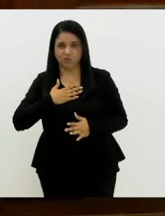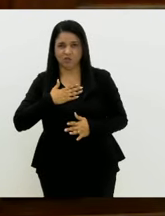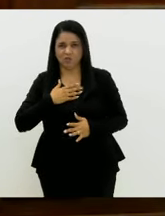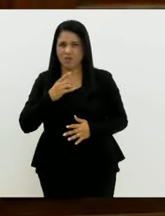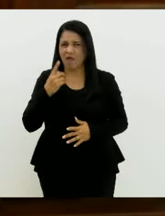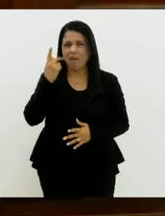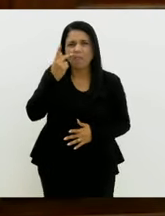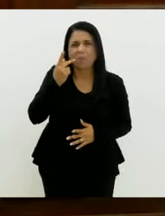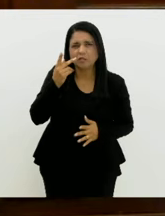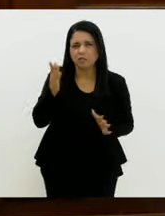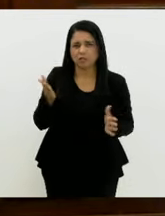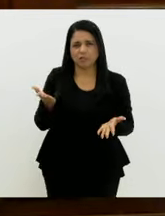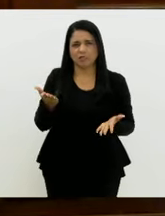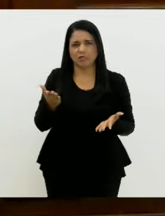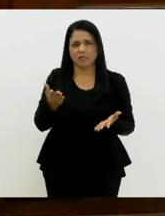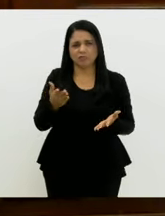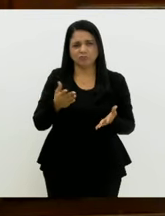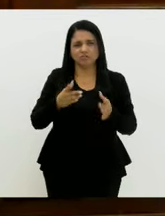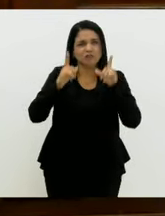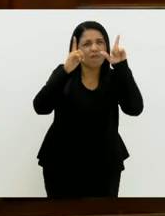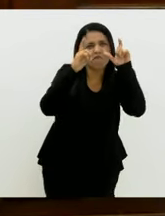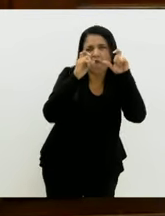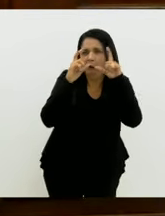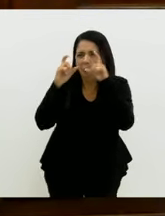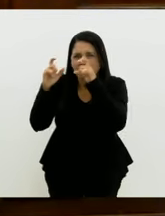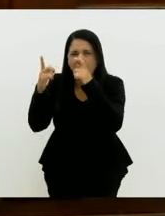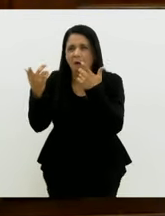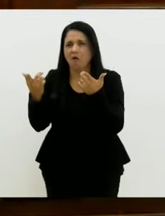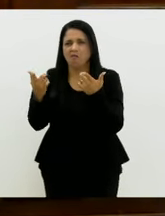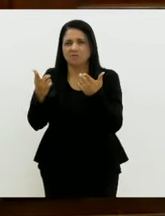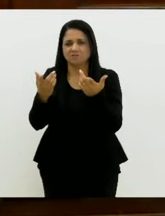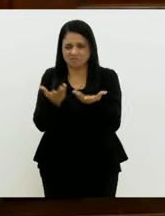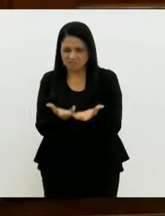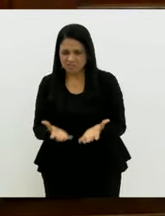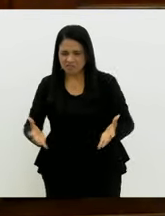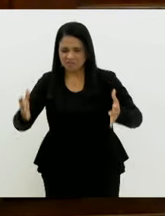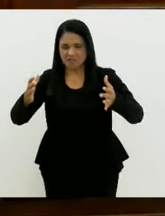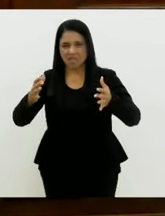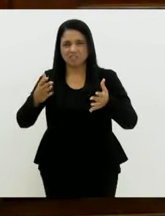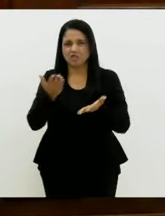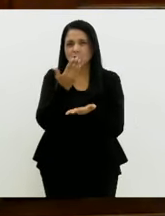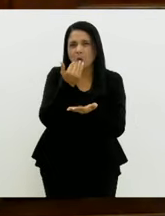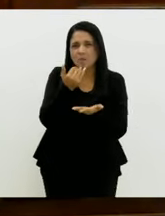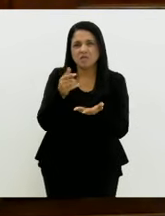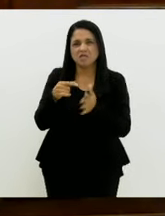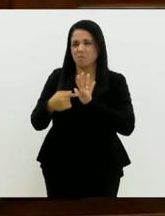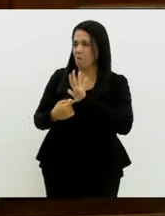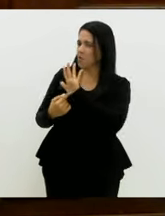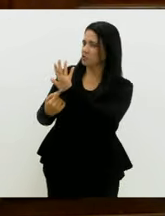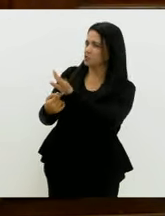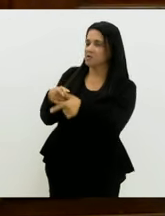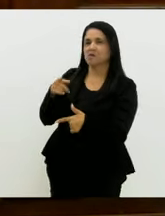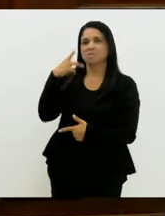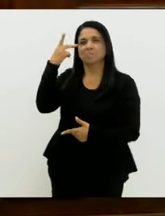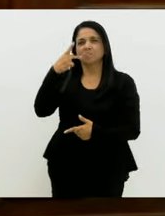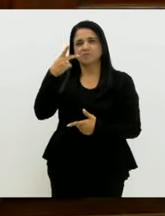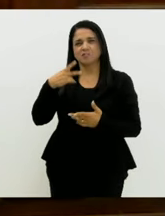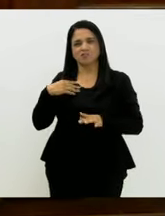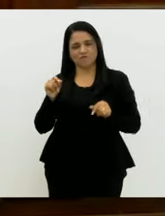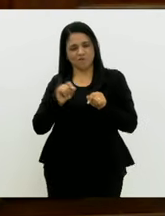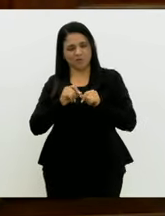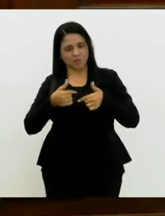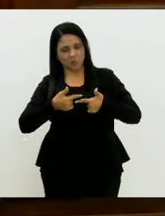pobre de fazer pessoas tirarem foto com uma cesta básica para mostrar que o político está fazendo alguma coisa. É